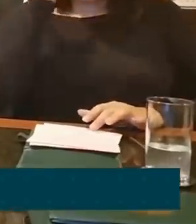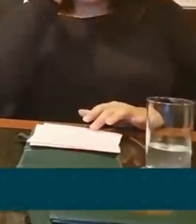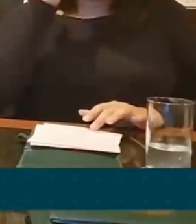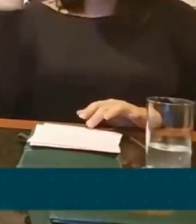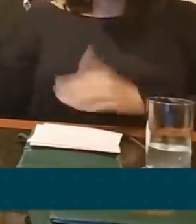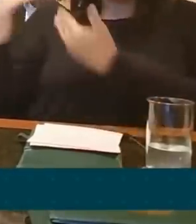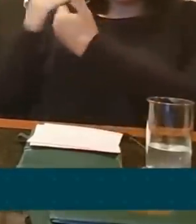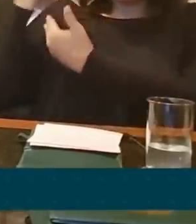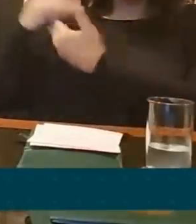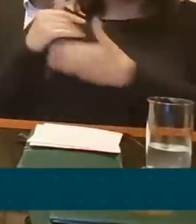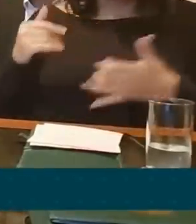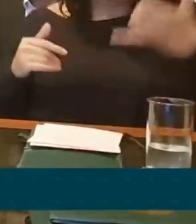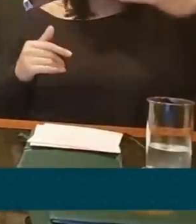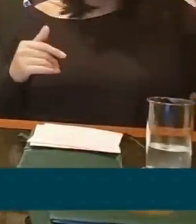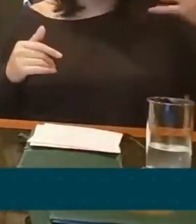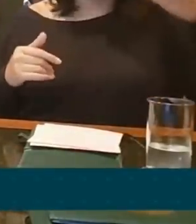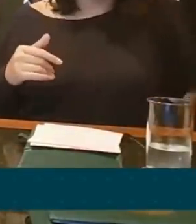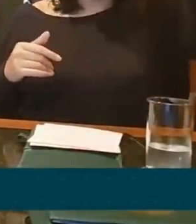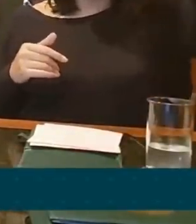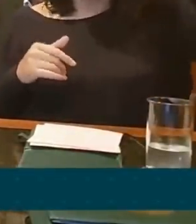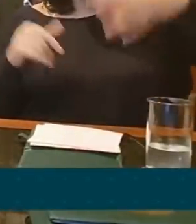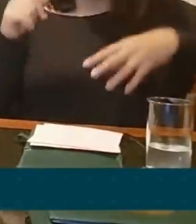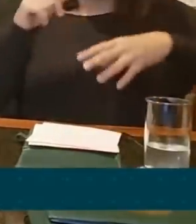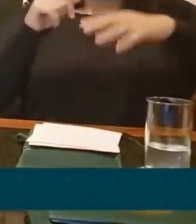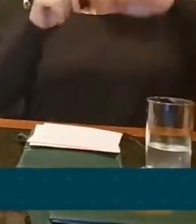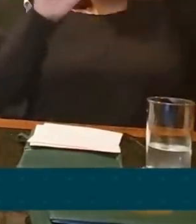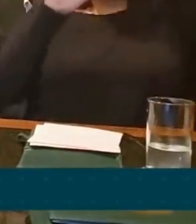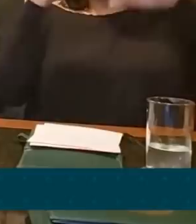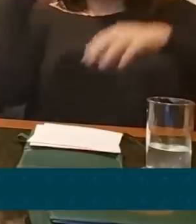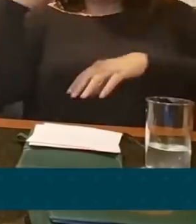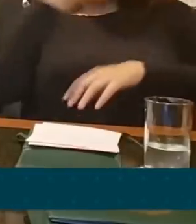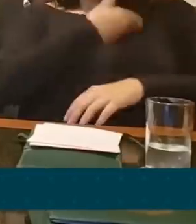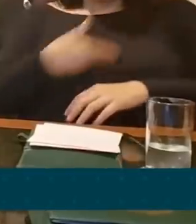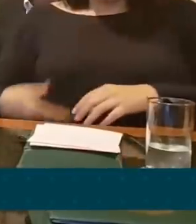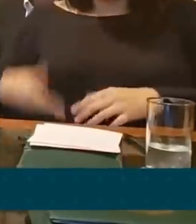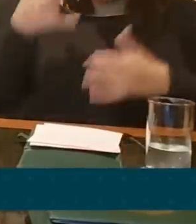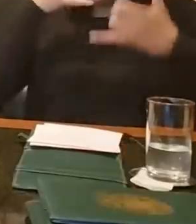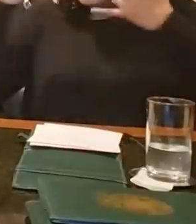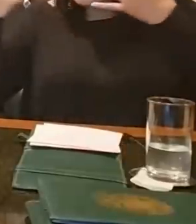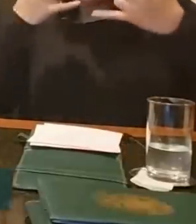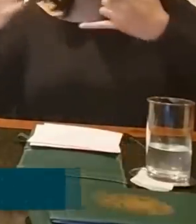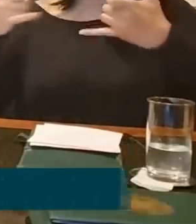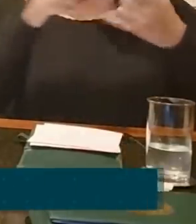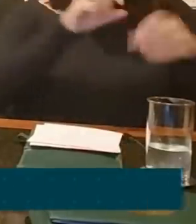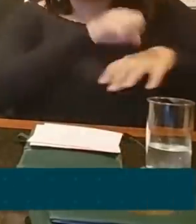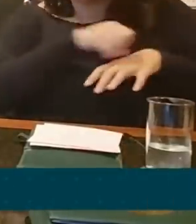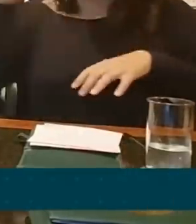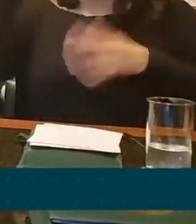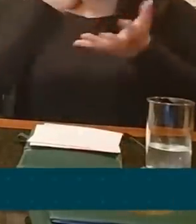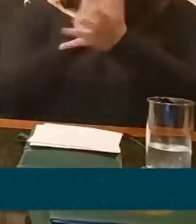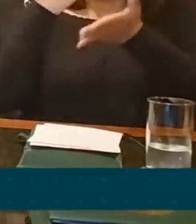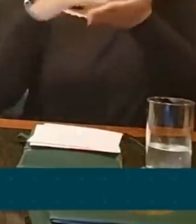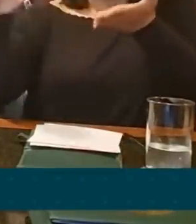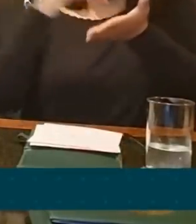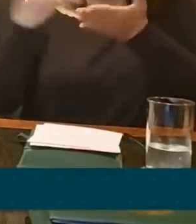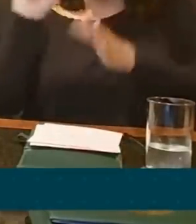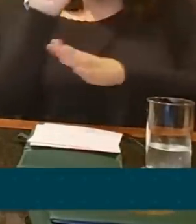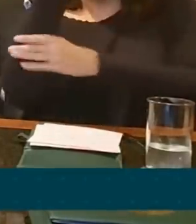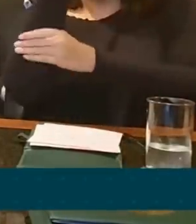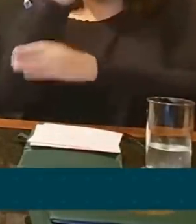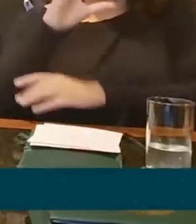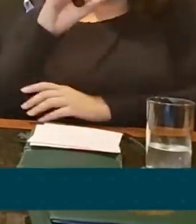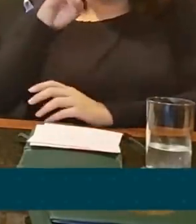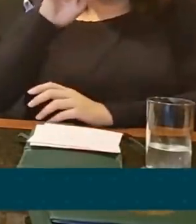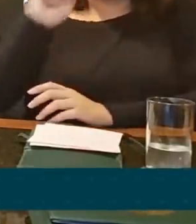orientação do senhor, nós ligamos para os três governadores, nos colocamos à disposição, enviamos o nosso secretário de Defesa Civil, ele com uma